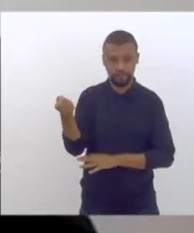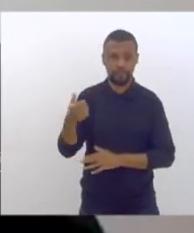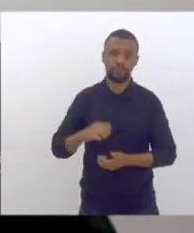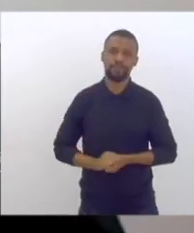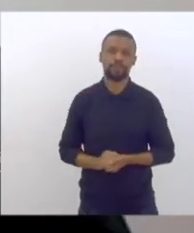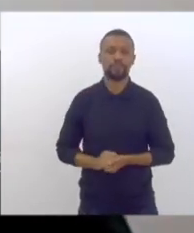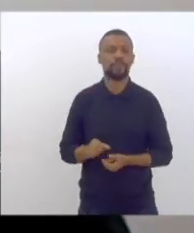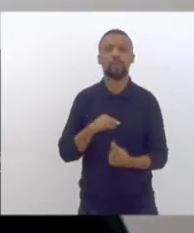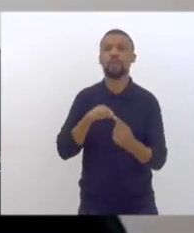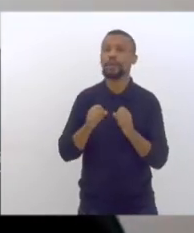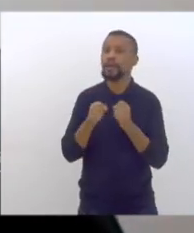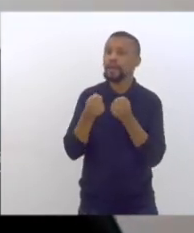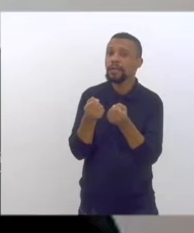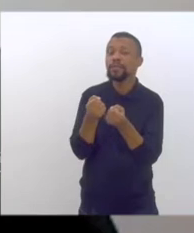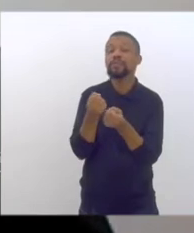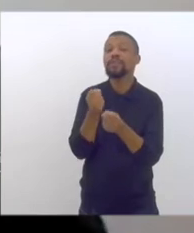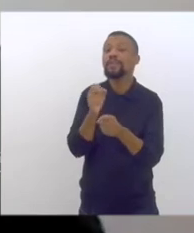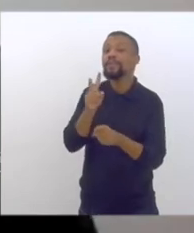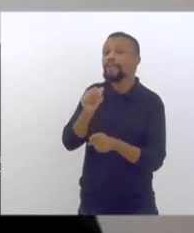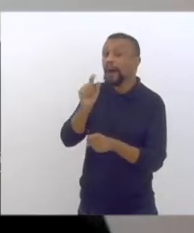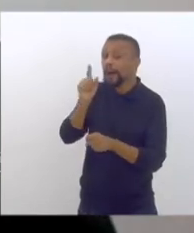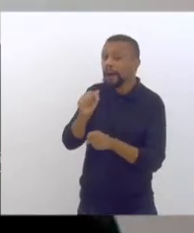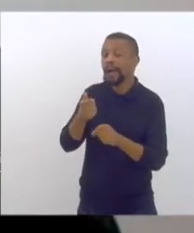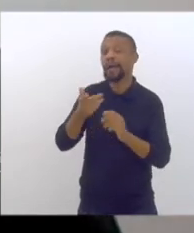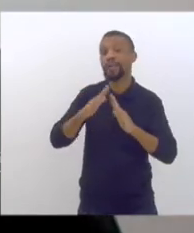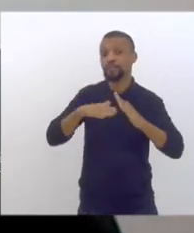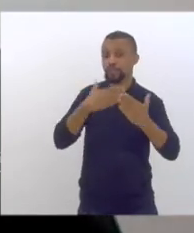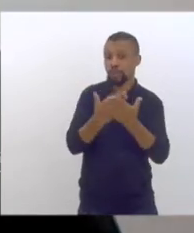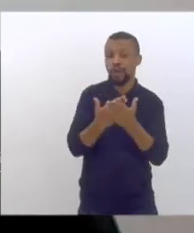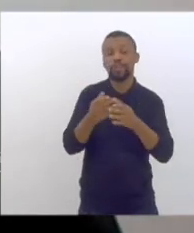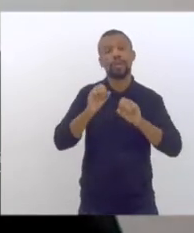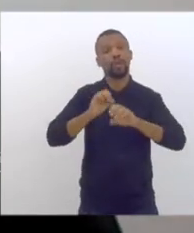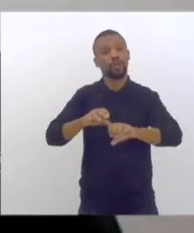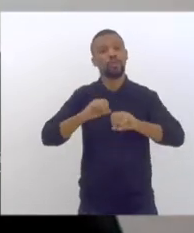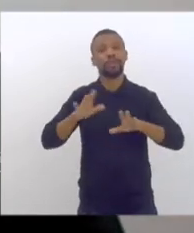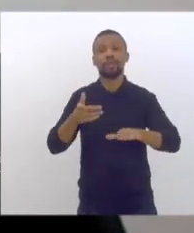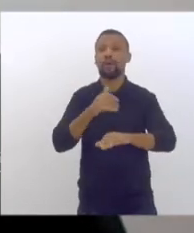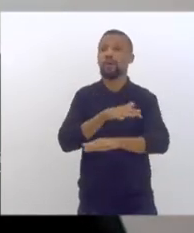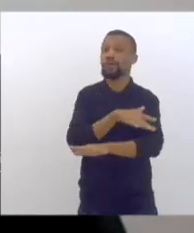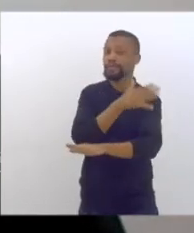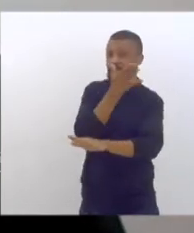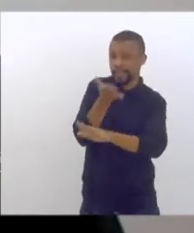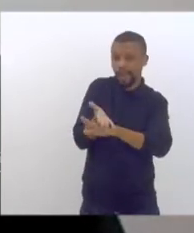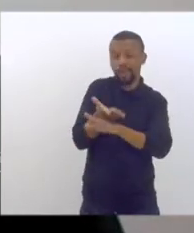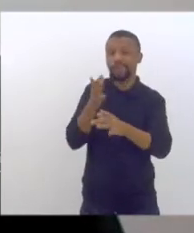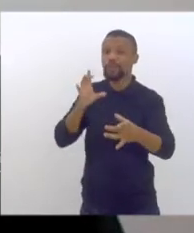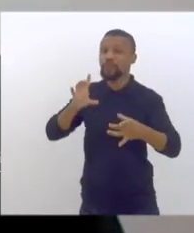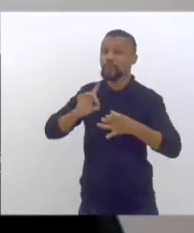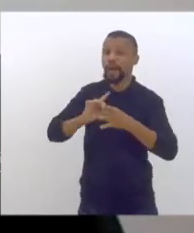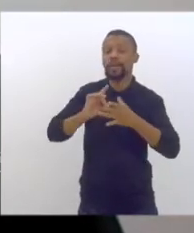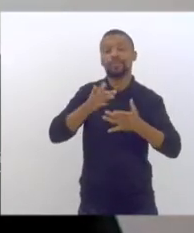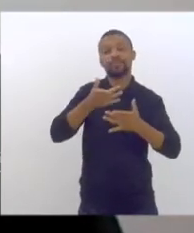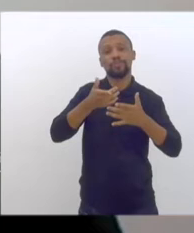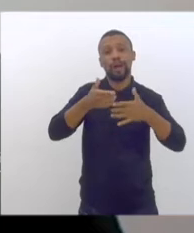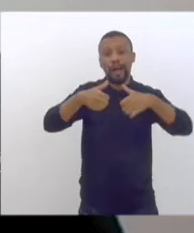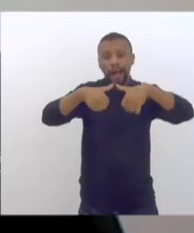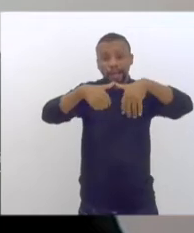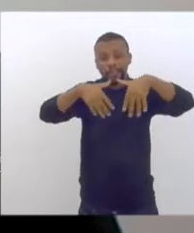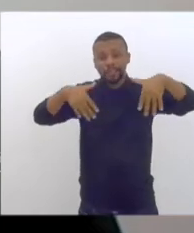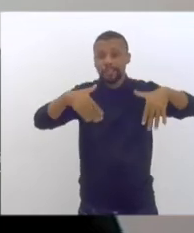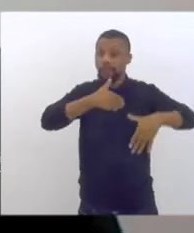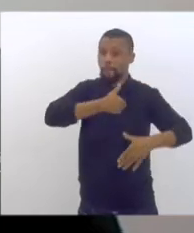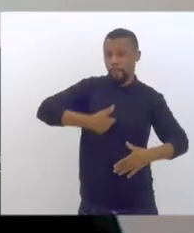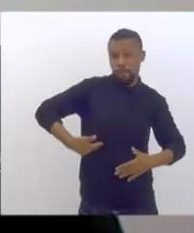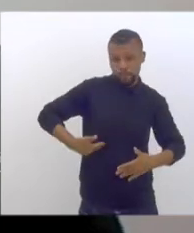e garante vagas em escolas de educação integral vinculadas à rede pública de ensino para alunos com transtorno de